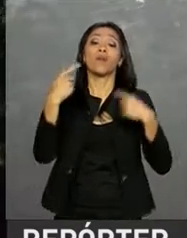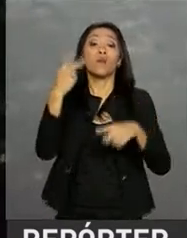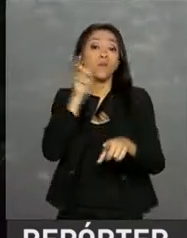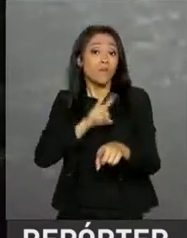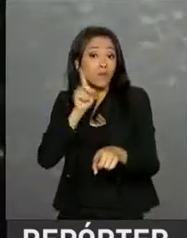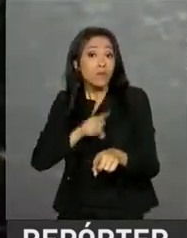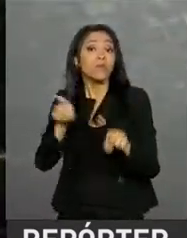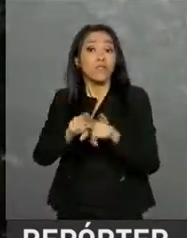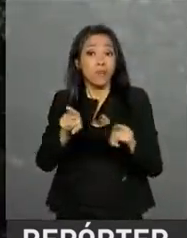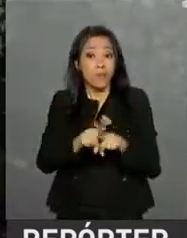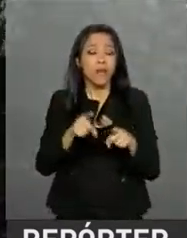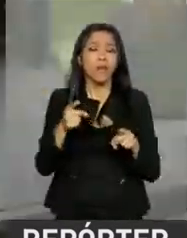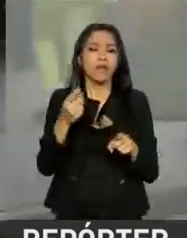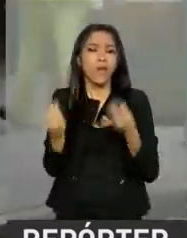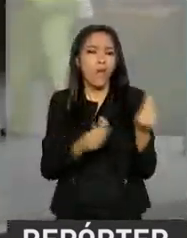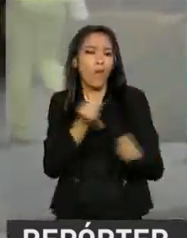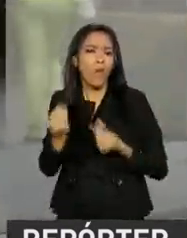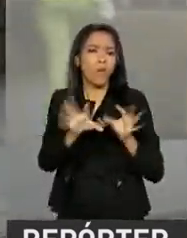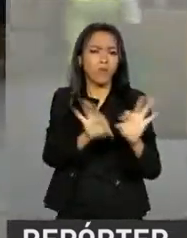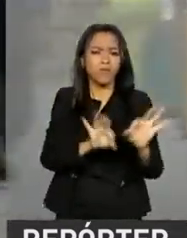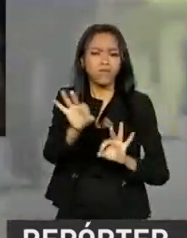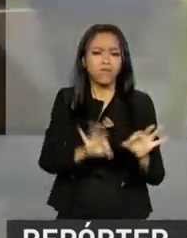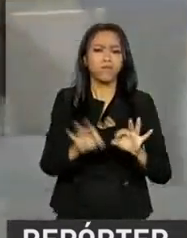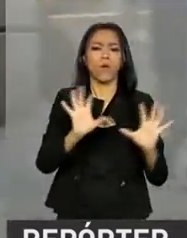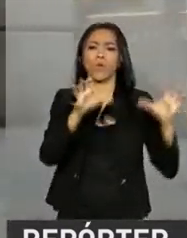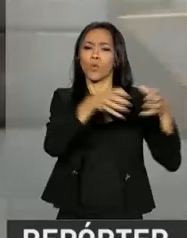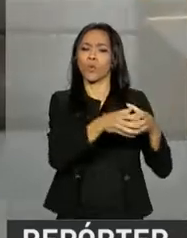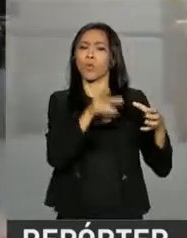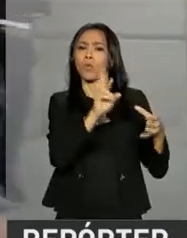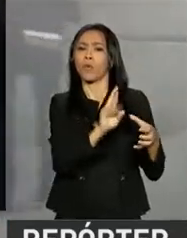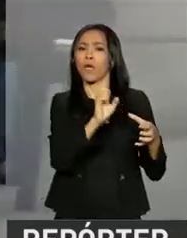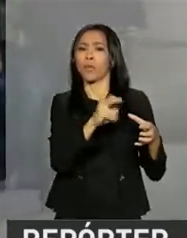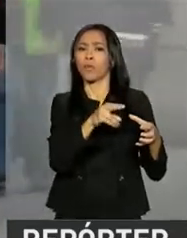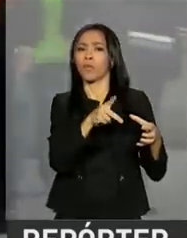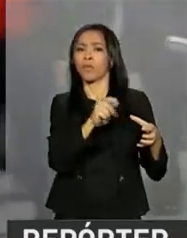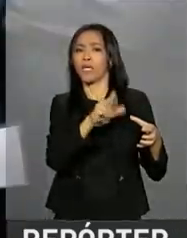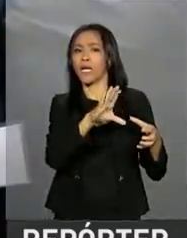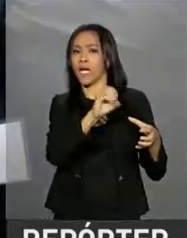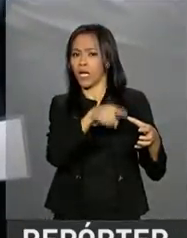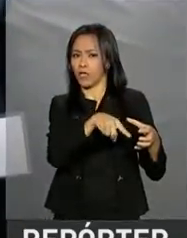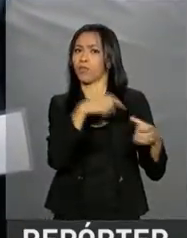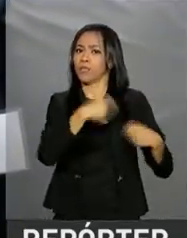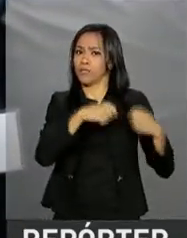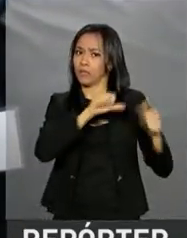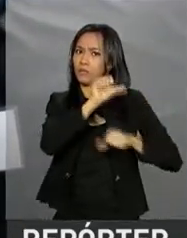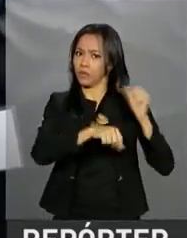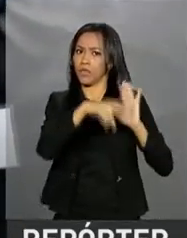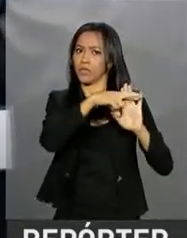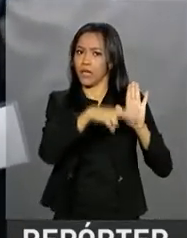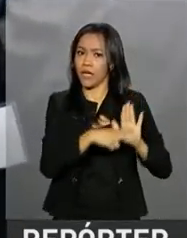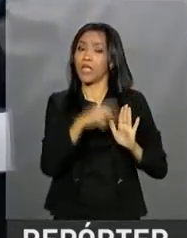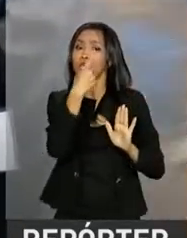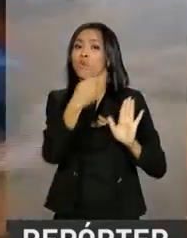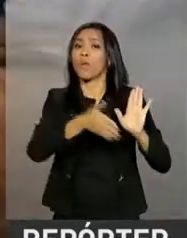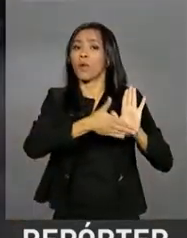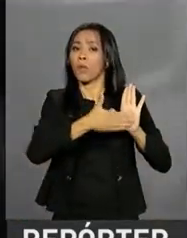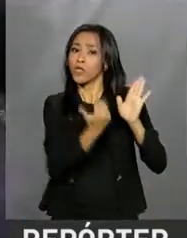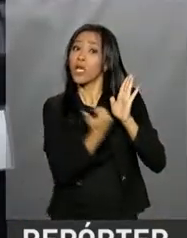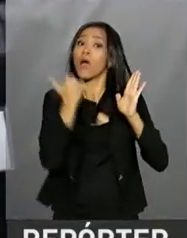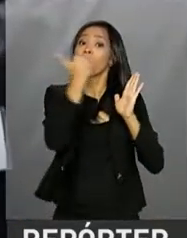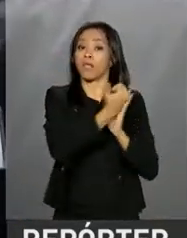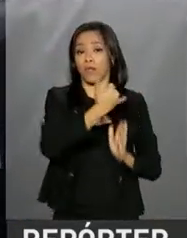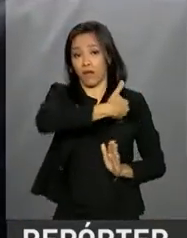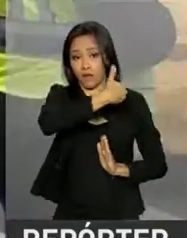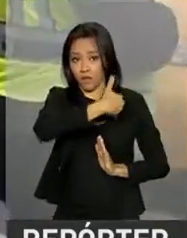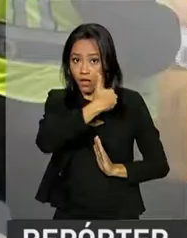discute a sustentabilidade da Previdência. Republicanos dizem que é preciso reformar o sistema e uma das propostas é aumentar a idade mínima